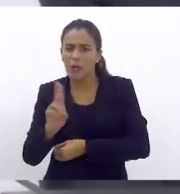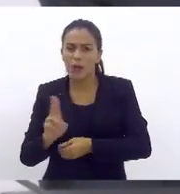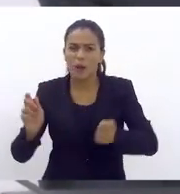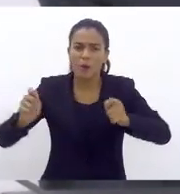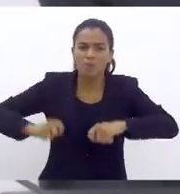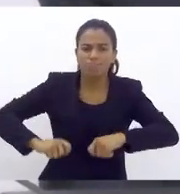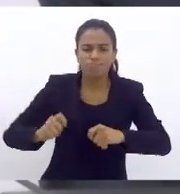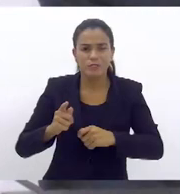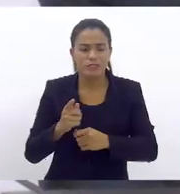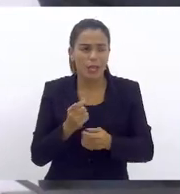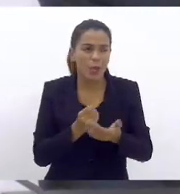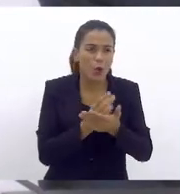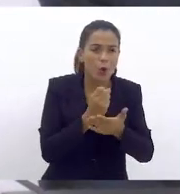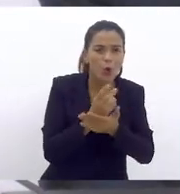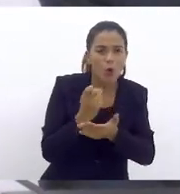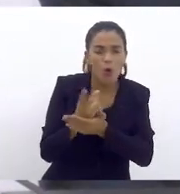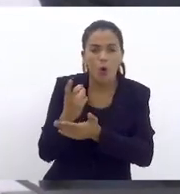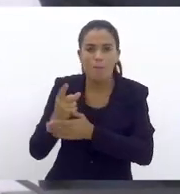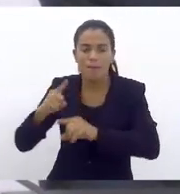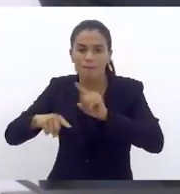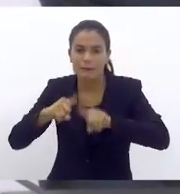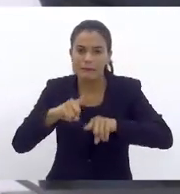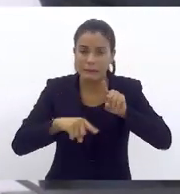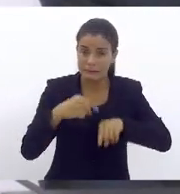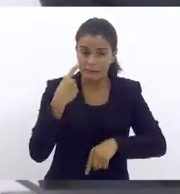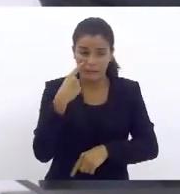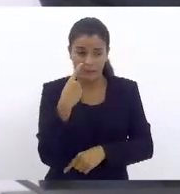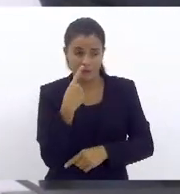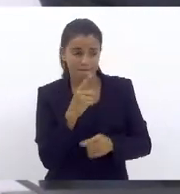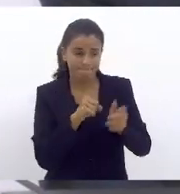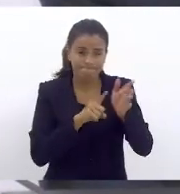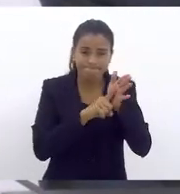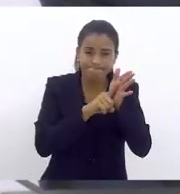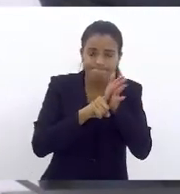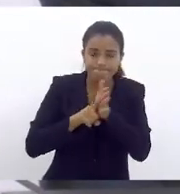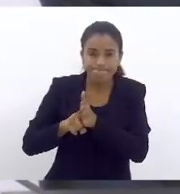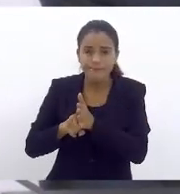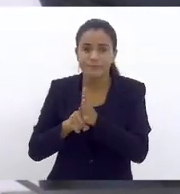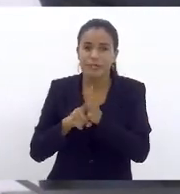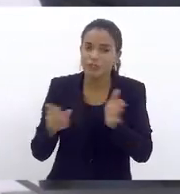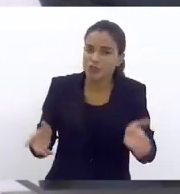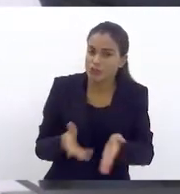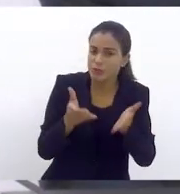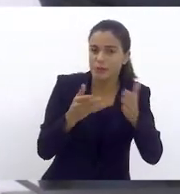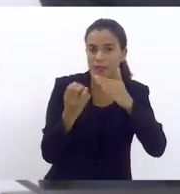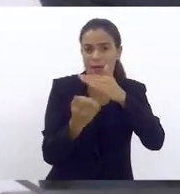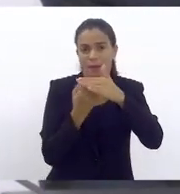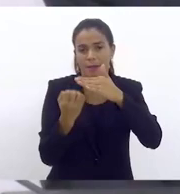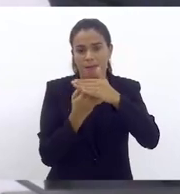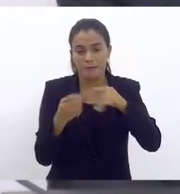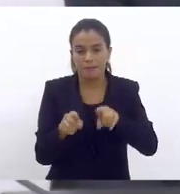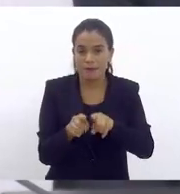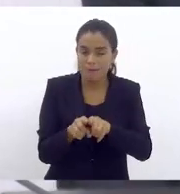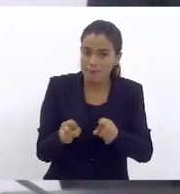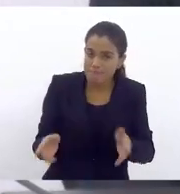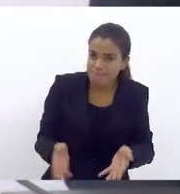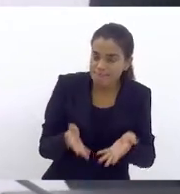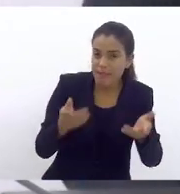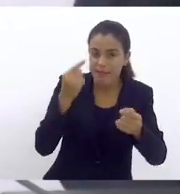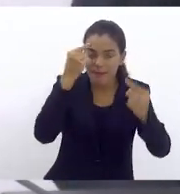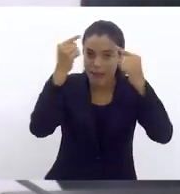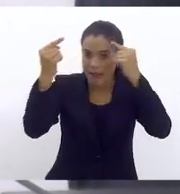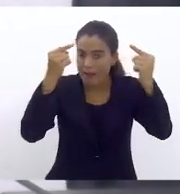estado da melhor maneira nós temos que Inovar em novas modalidades de compras públicas né estimulando empresas inovadoras e abordagens inovadoras